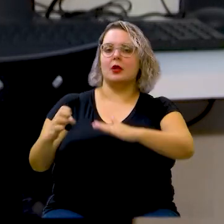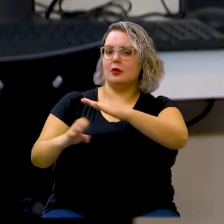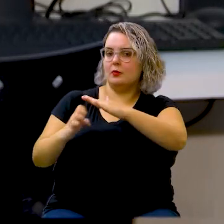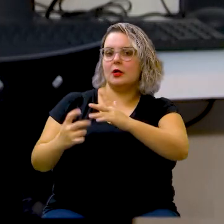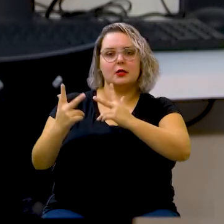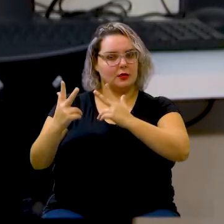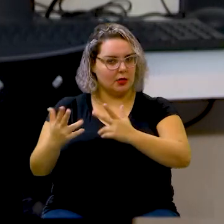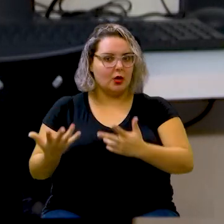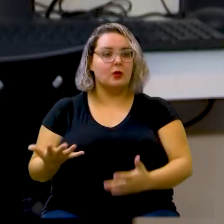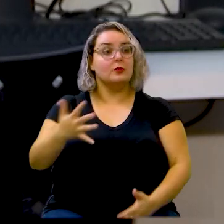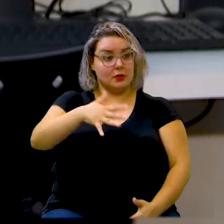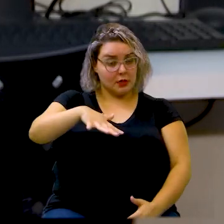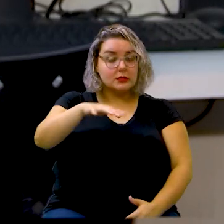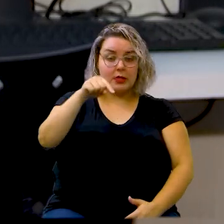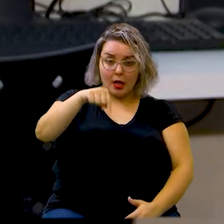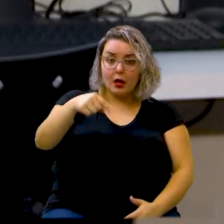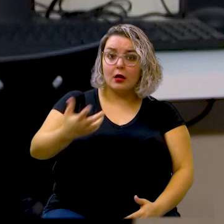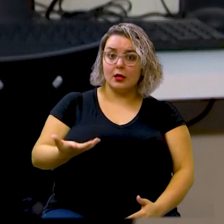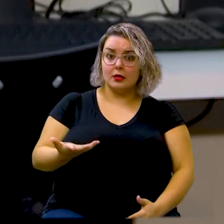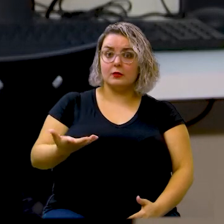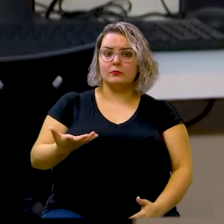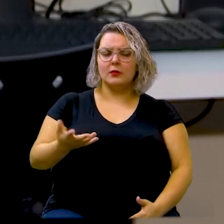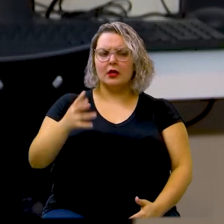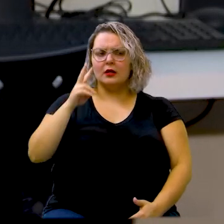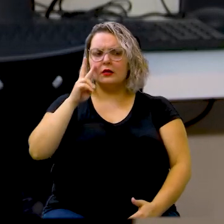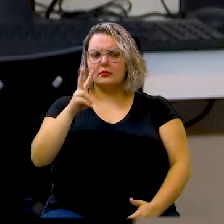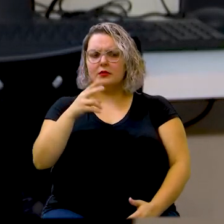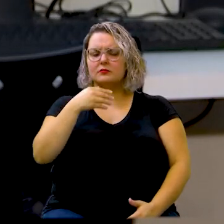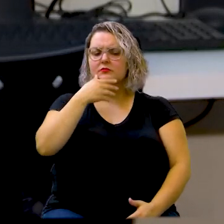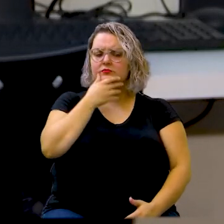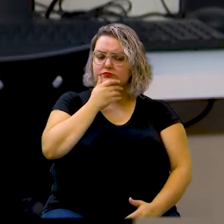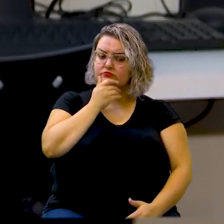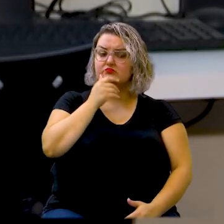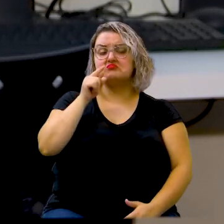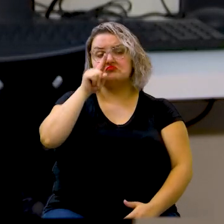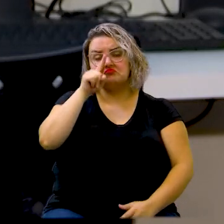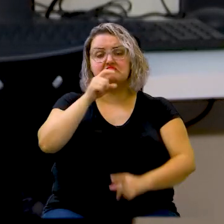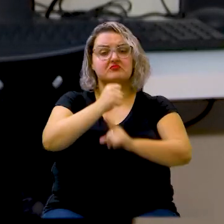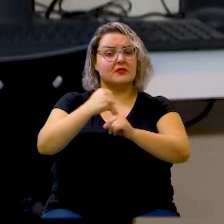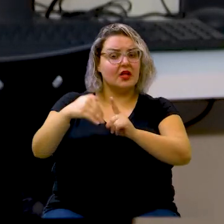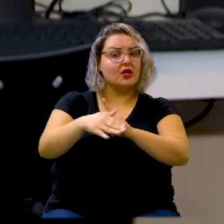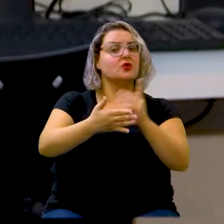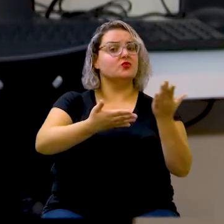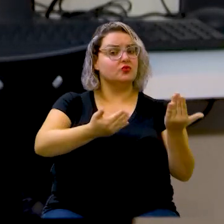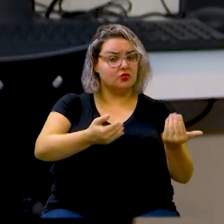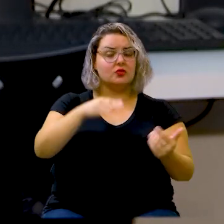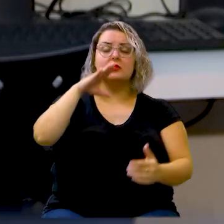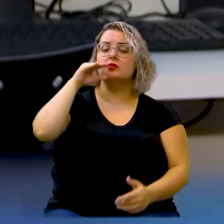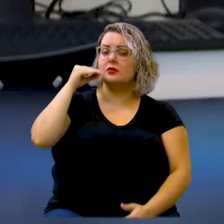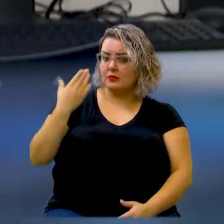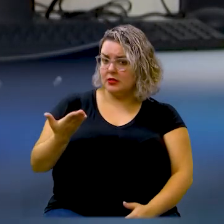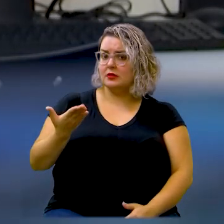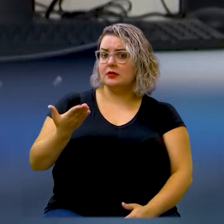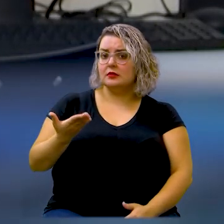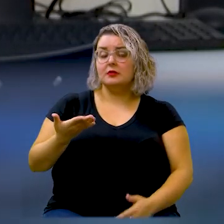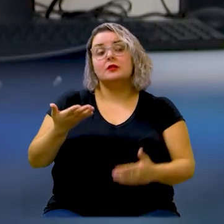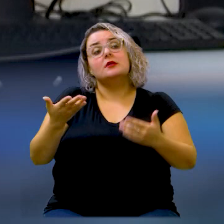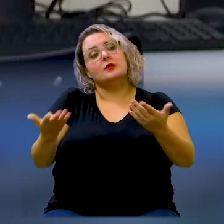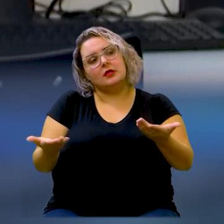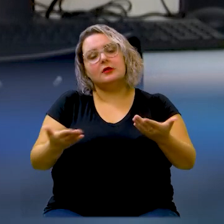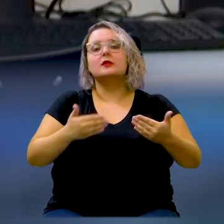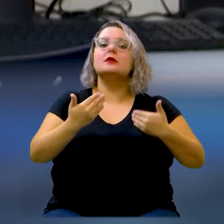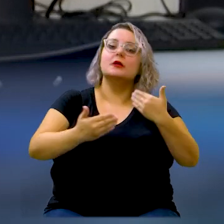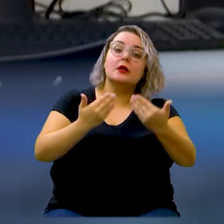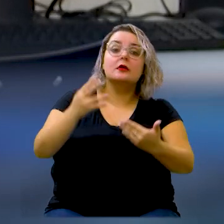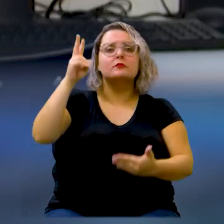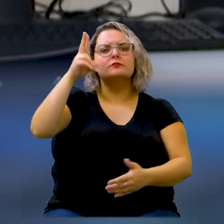aqui nessa região e que viam a situação de risco social, principalmente dos jovens e dos adolescentes, né? E a partir dessa história